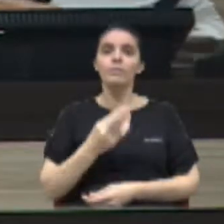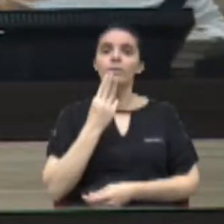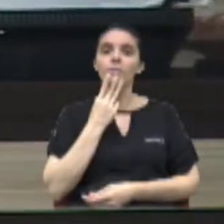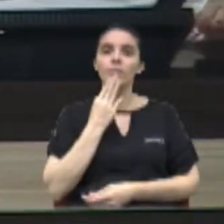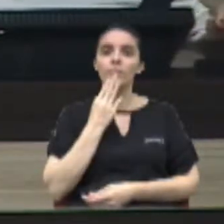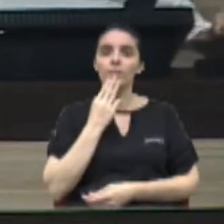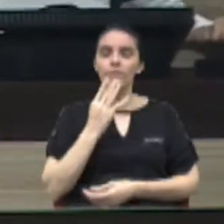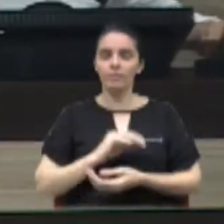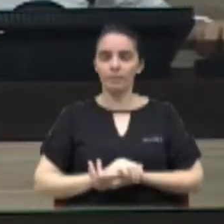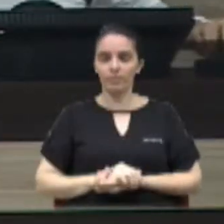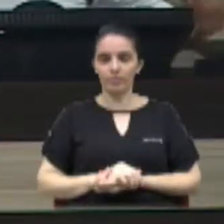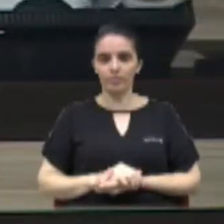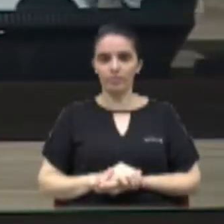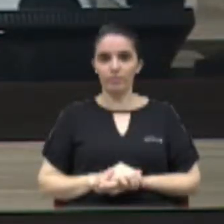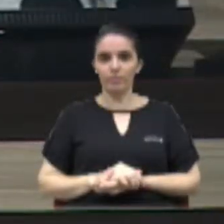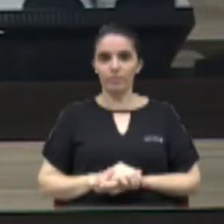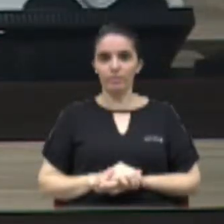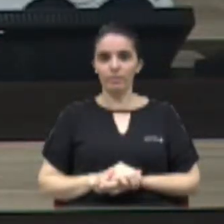Rodrigues Costa.